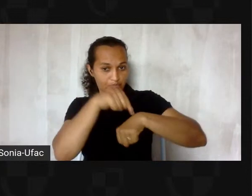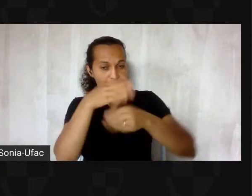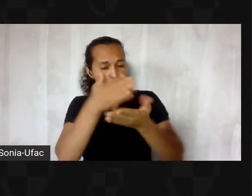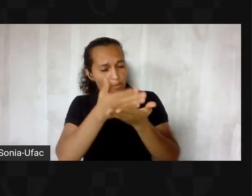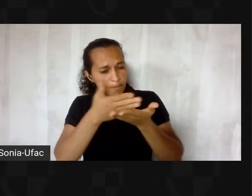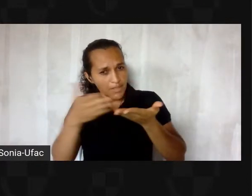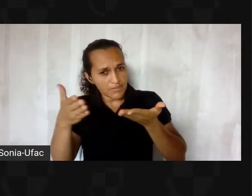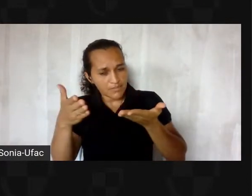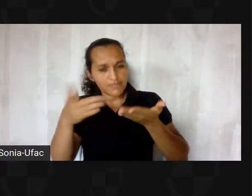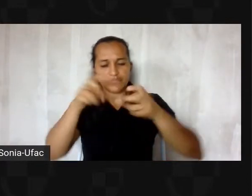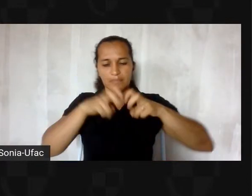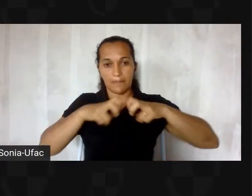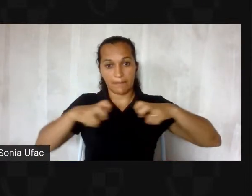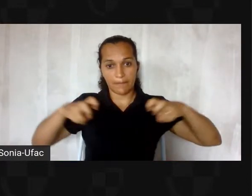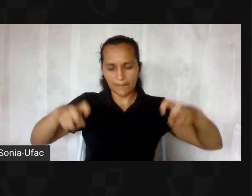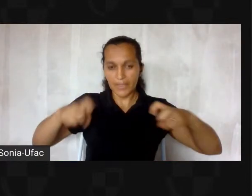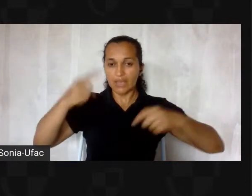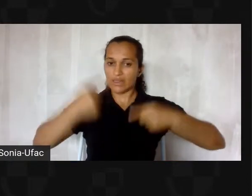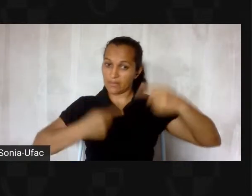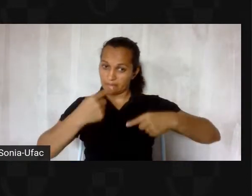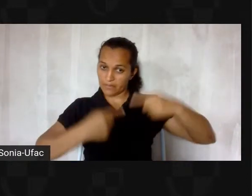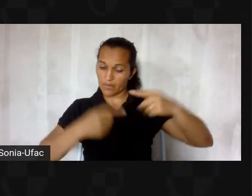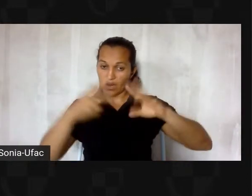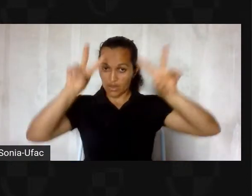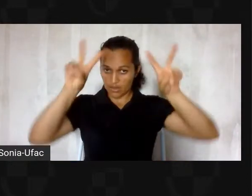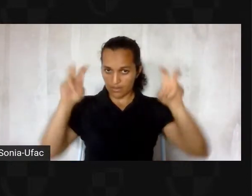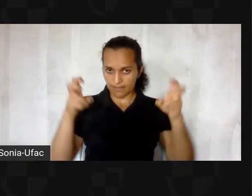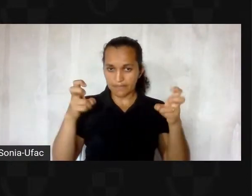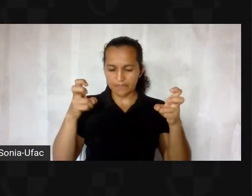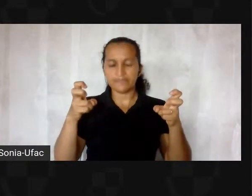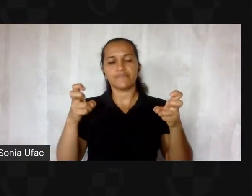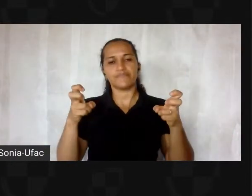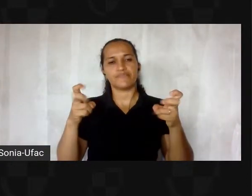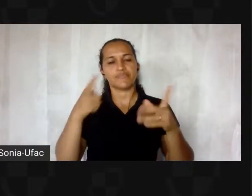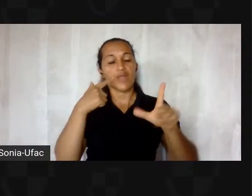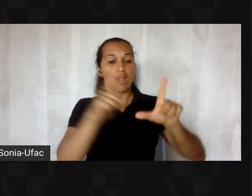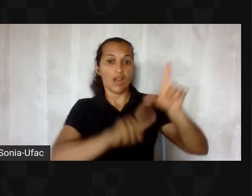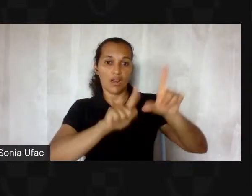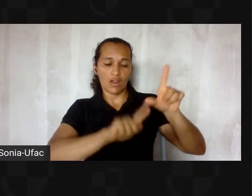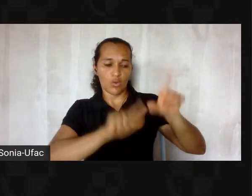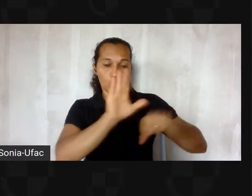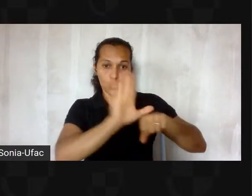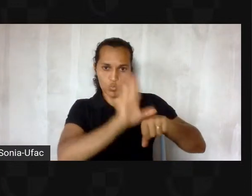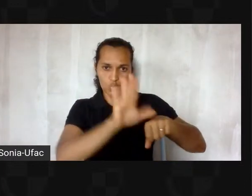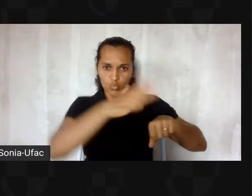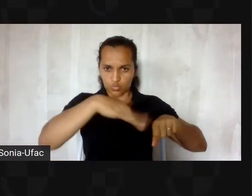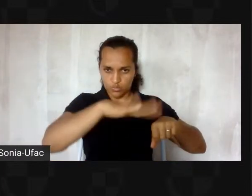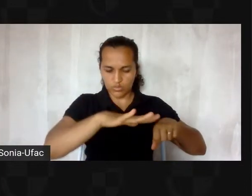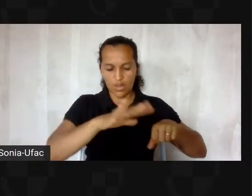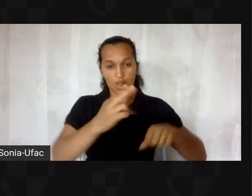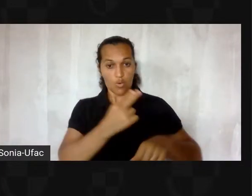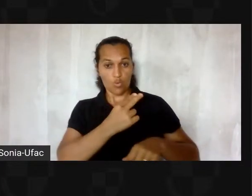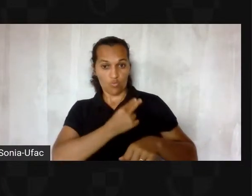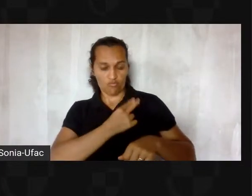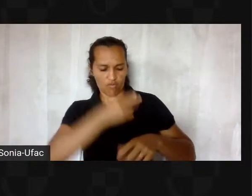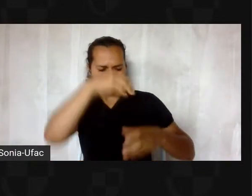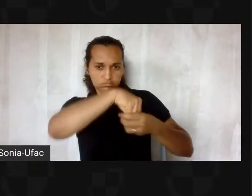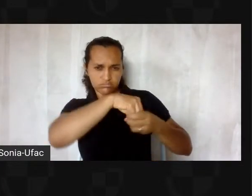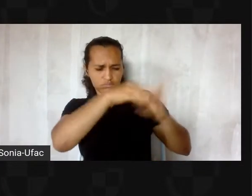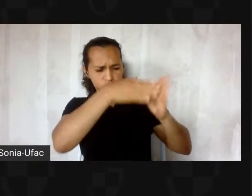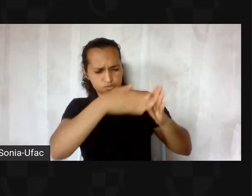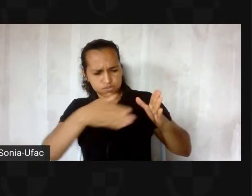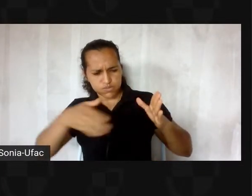início à mesa redonda que apresenta o tema. As letras na UFAC ao longo dos 50 anos,